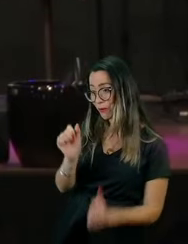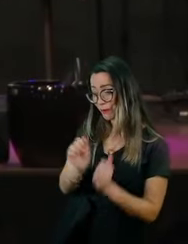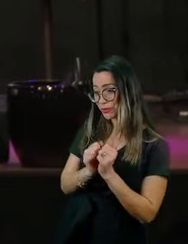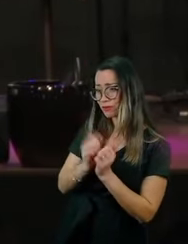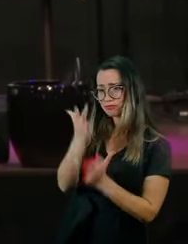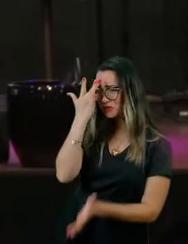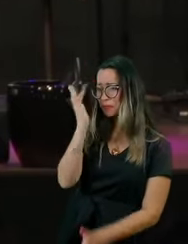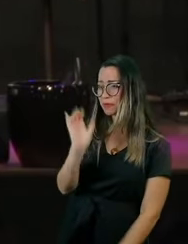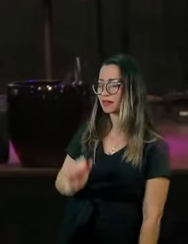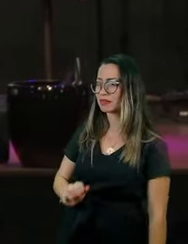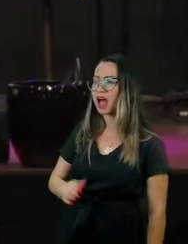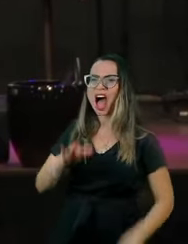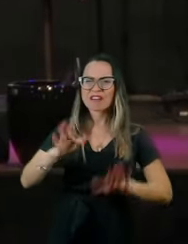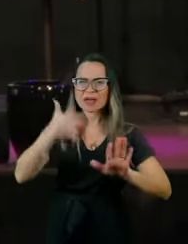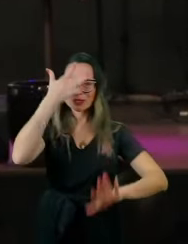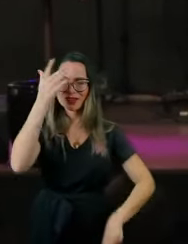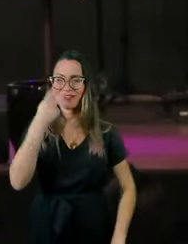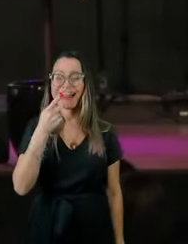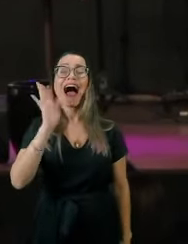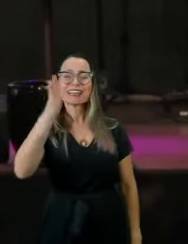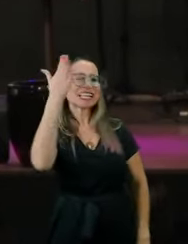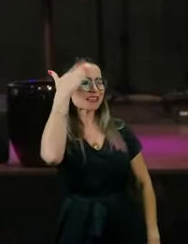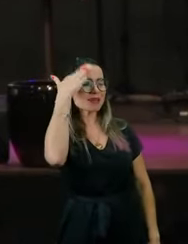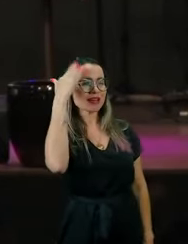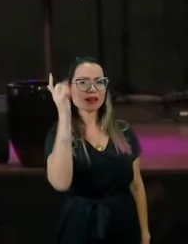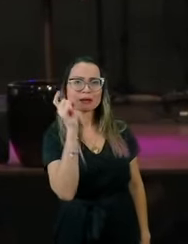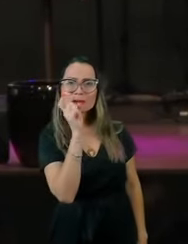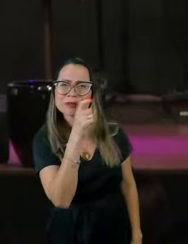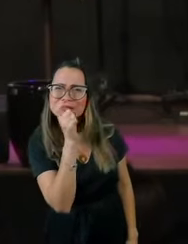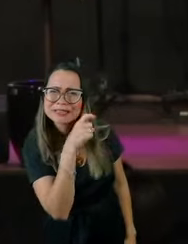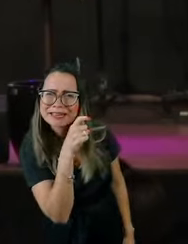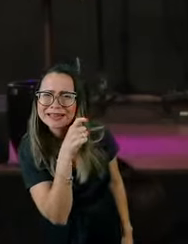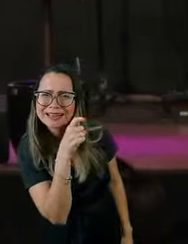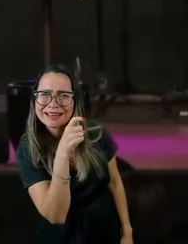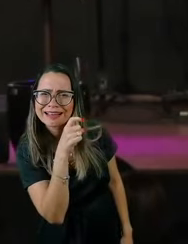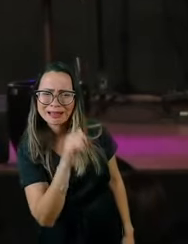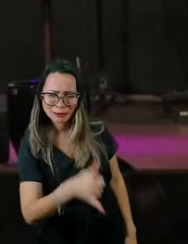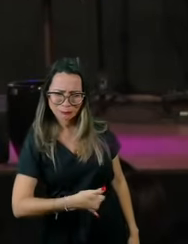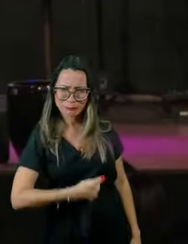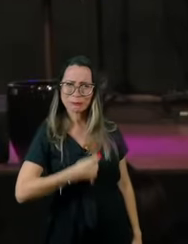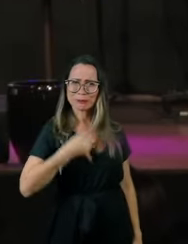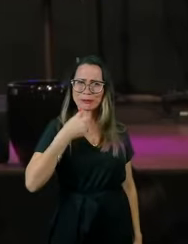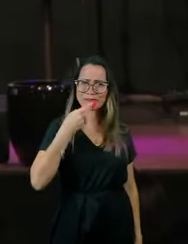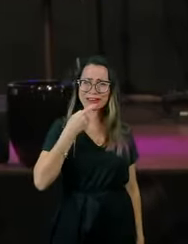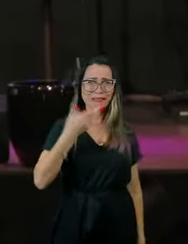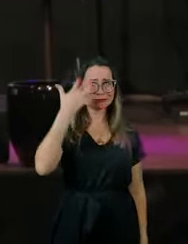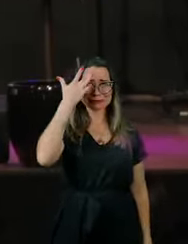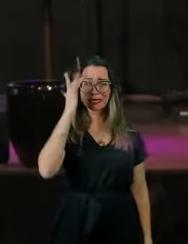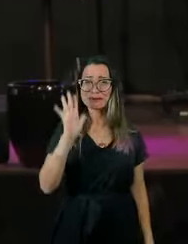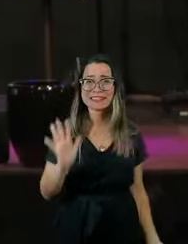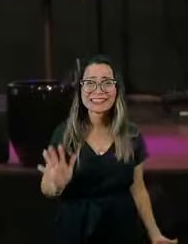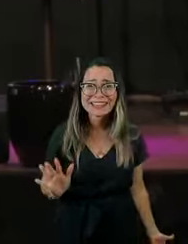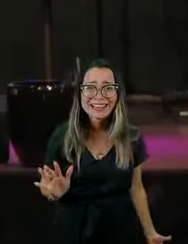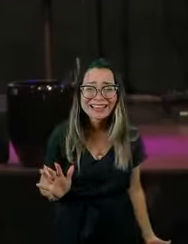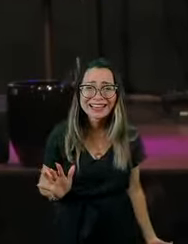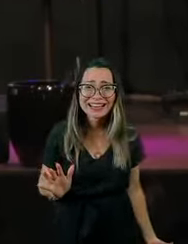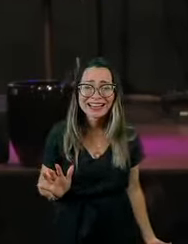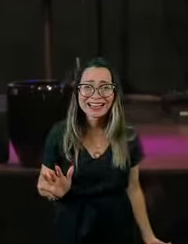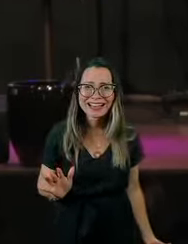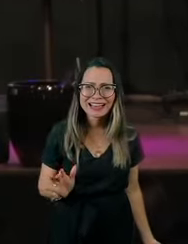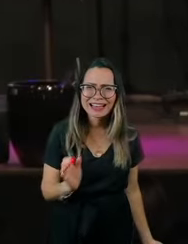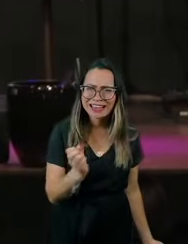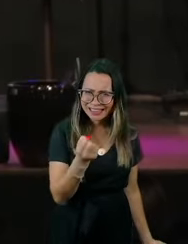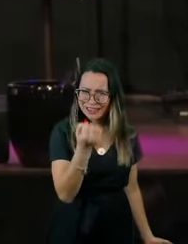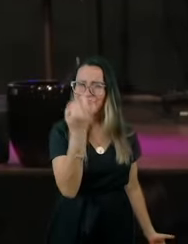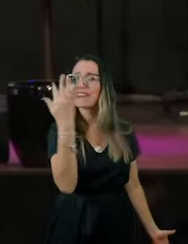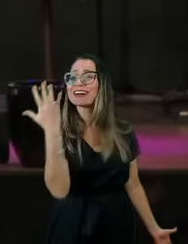você diz assim, ah, eu já sabia. Mentira, nem sabia. Orgulho de dizer que não sabia. Quantas